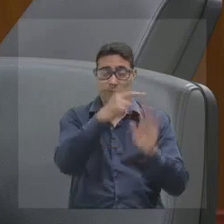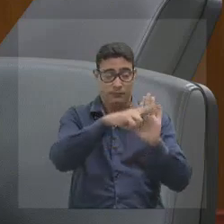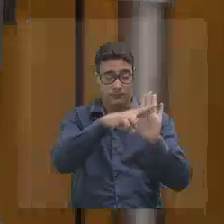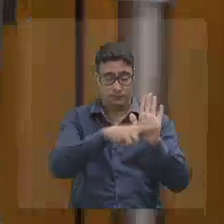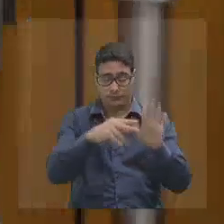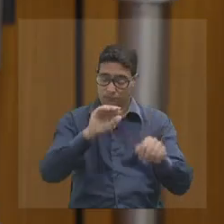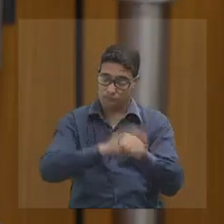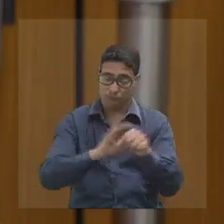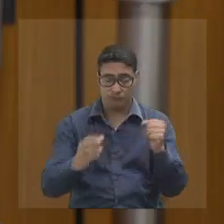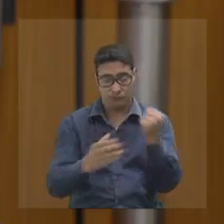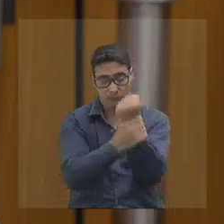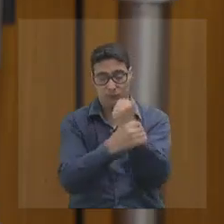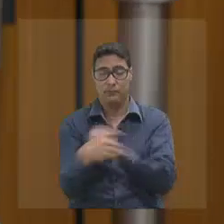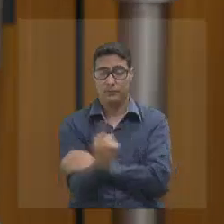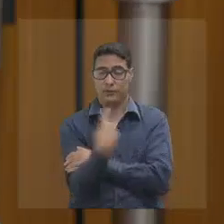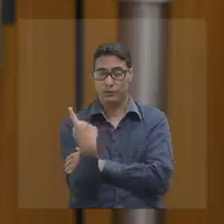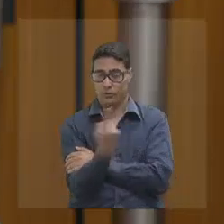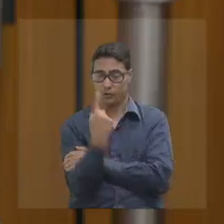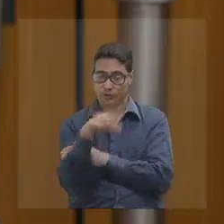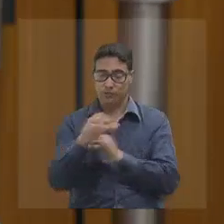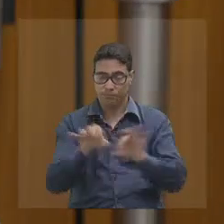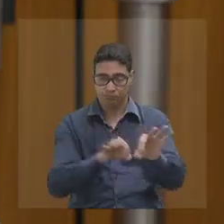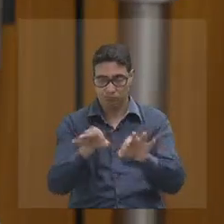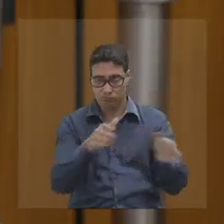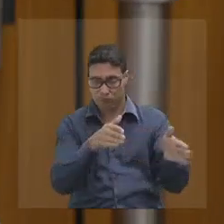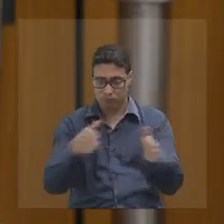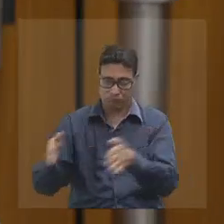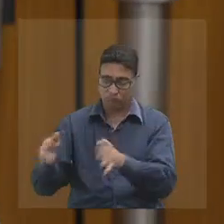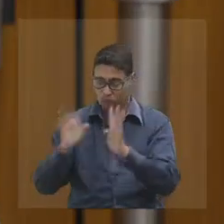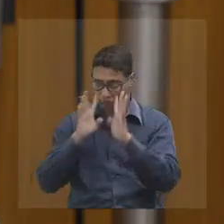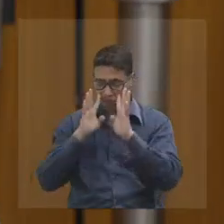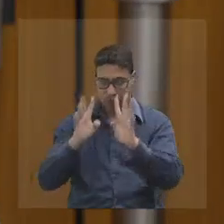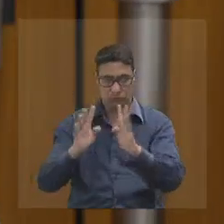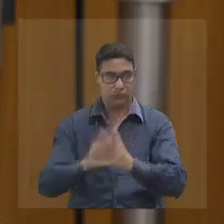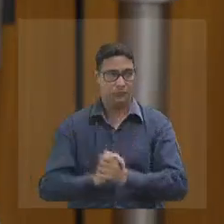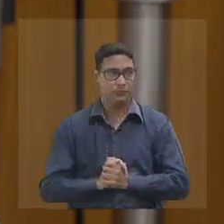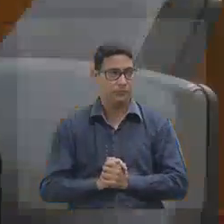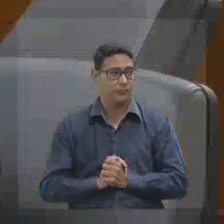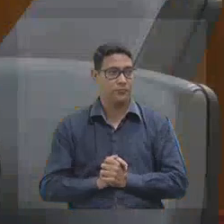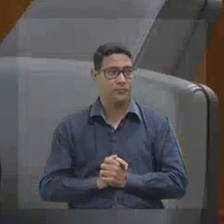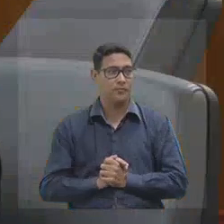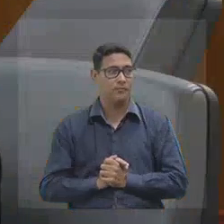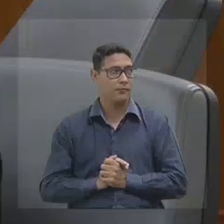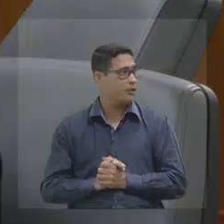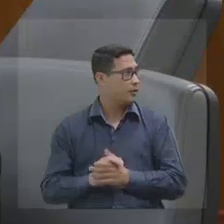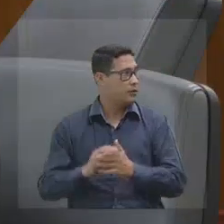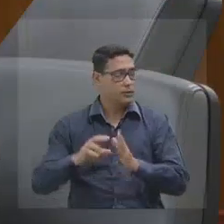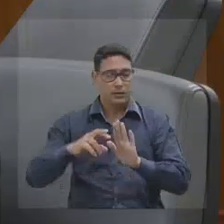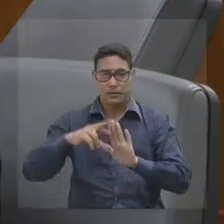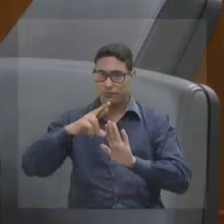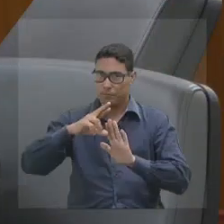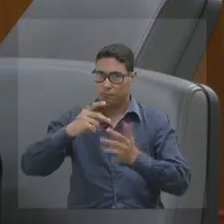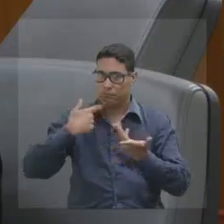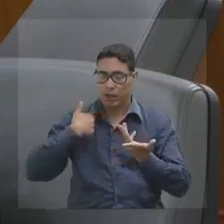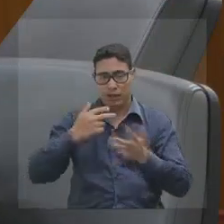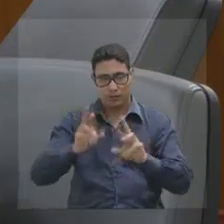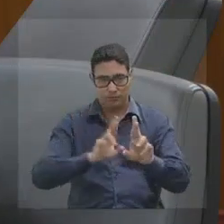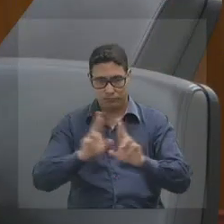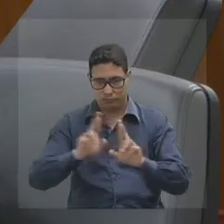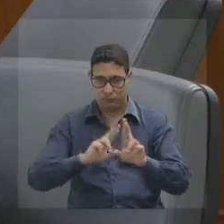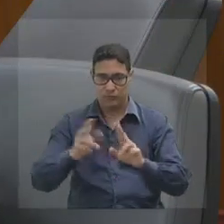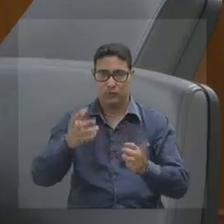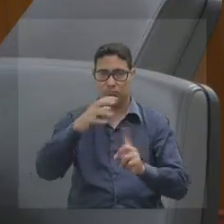dar segurança a todos nesse processo de escuta bem em relação ao Parque Rio Corrente Eu